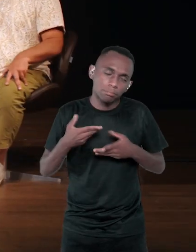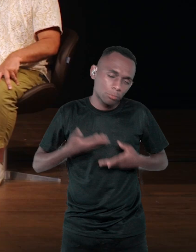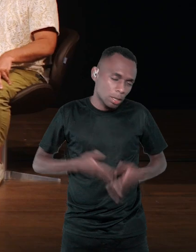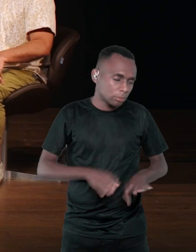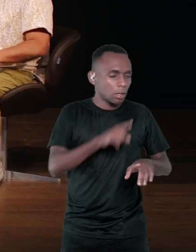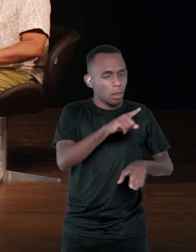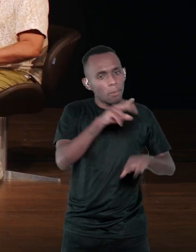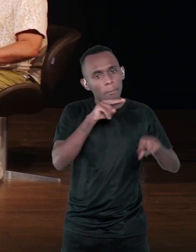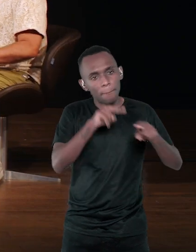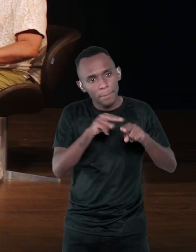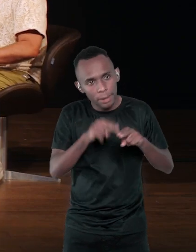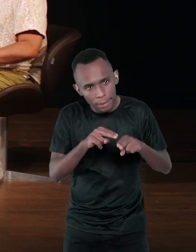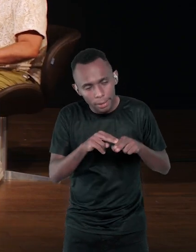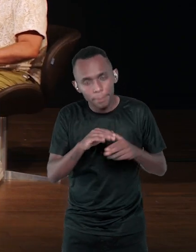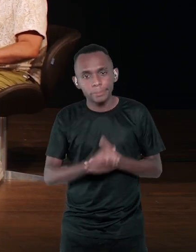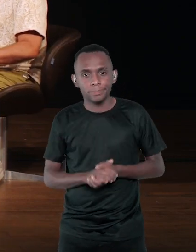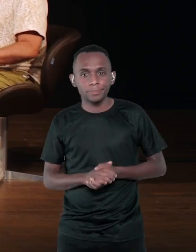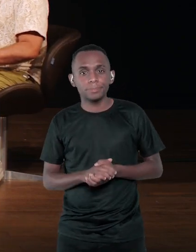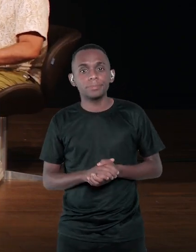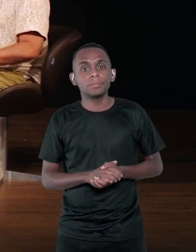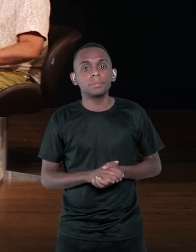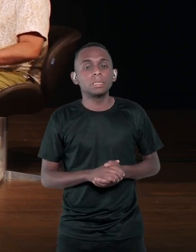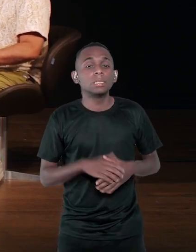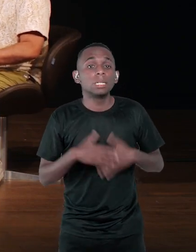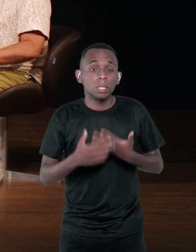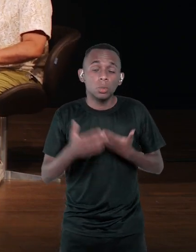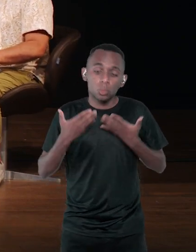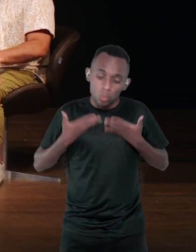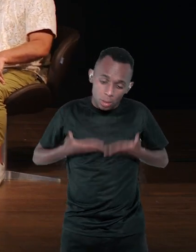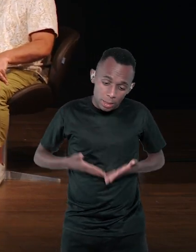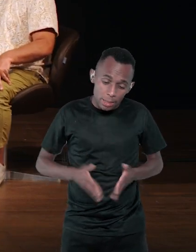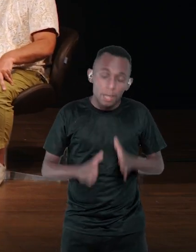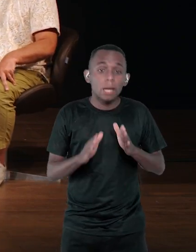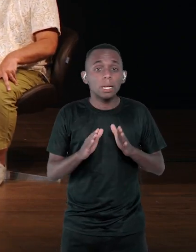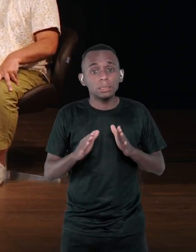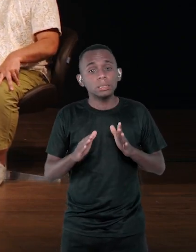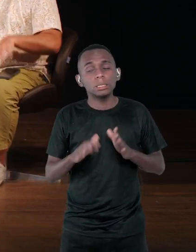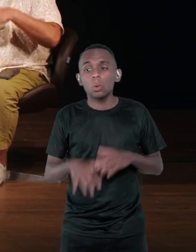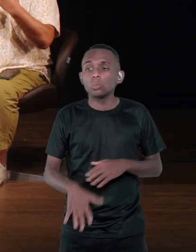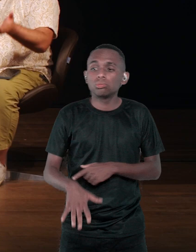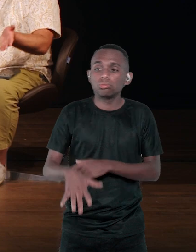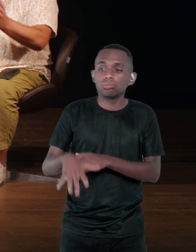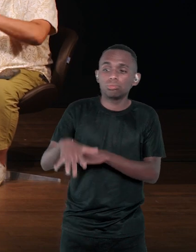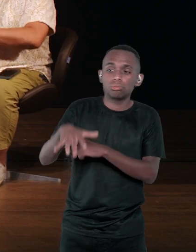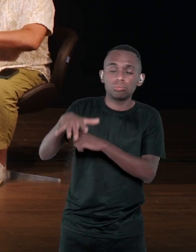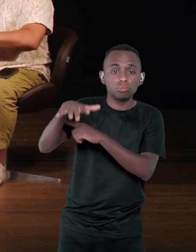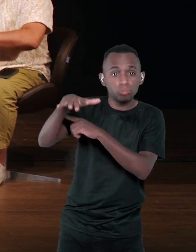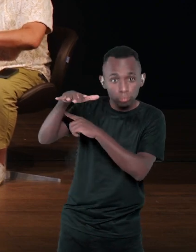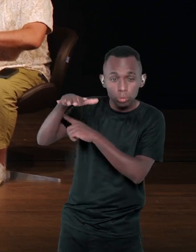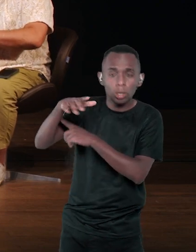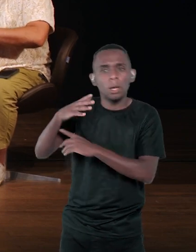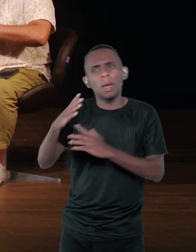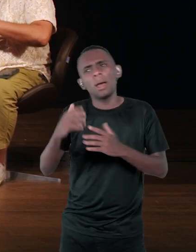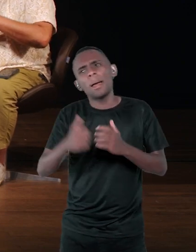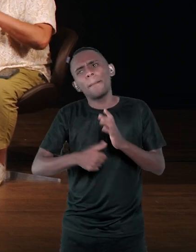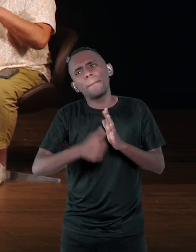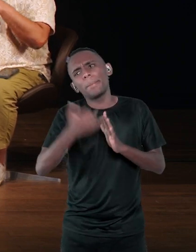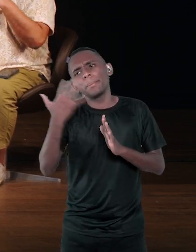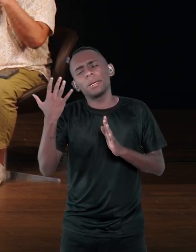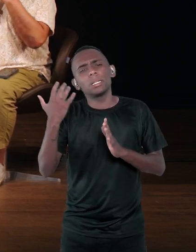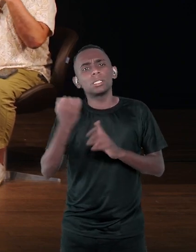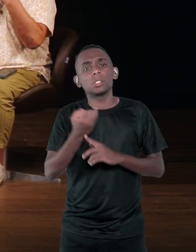Mineiro, e eu fui criado praticamente, as primeiras coisas que eu escrevi, que eram ainda piores que as poesias da